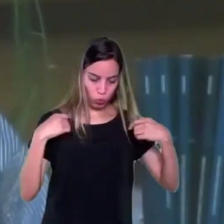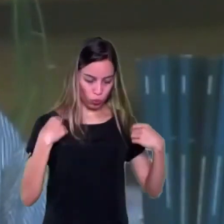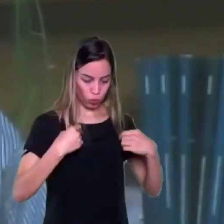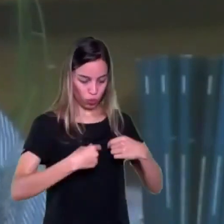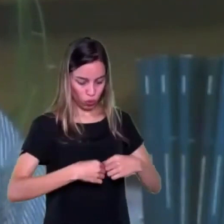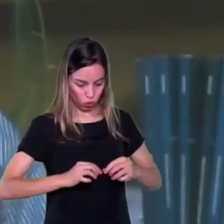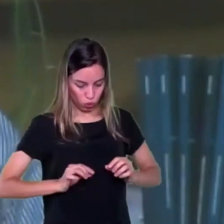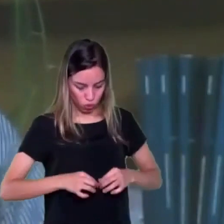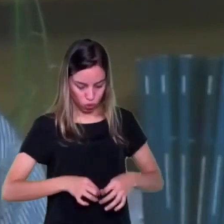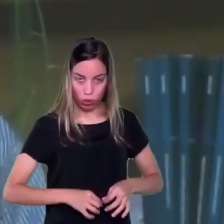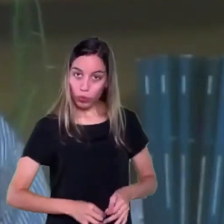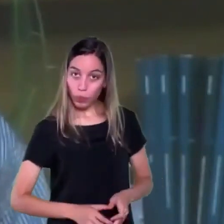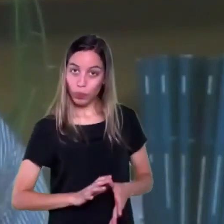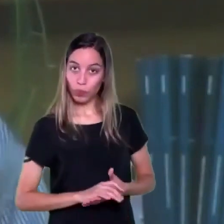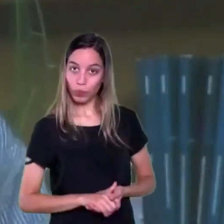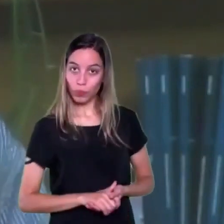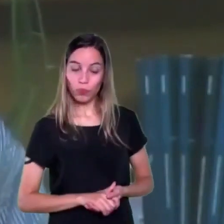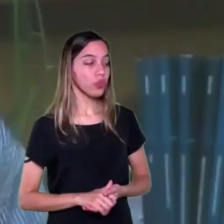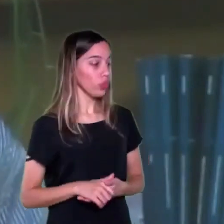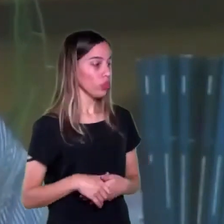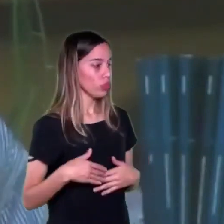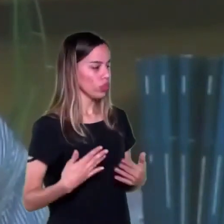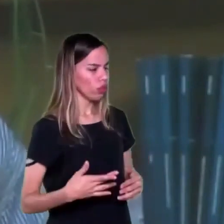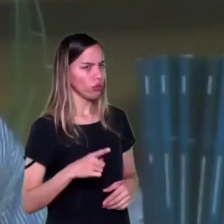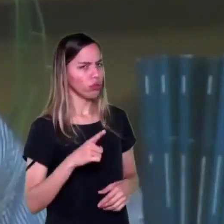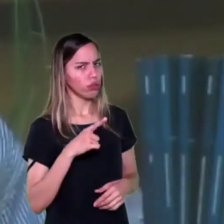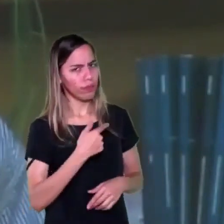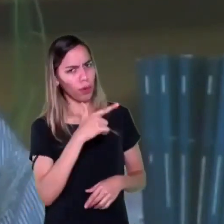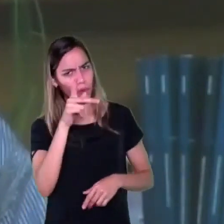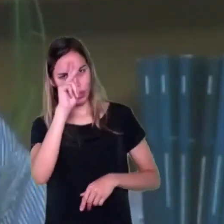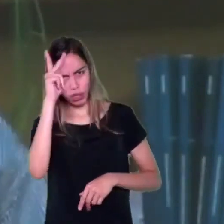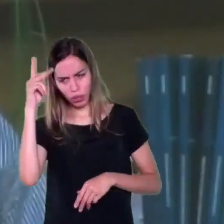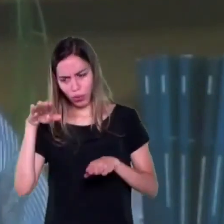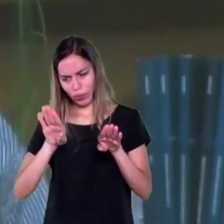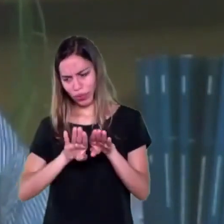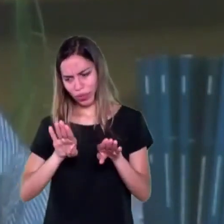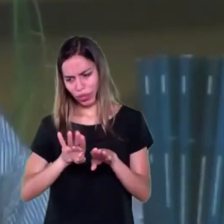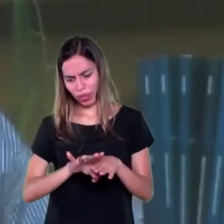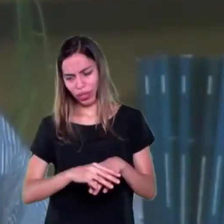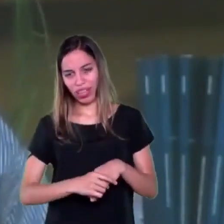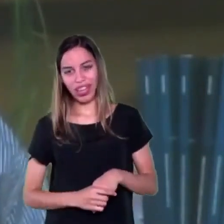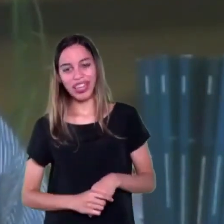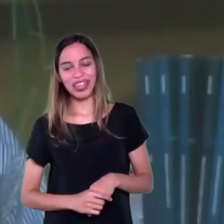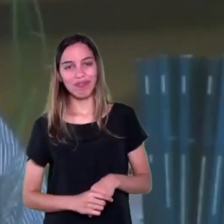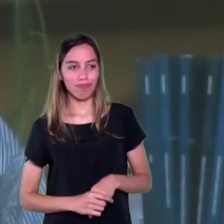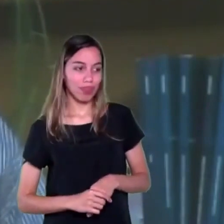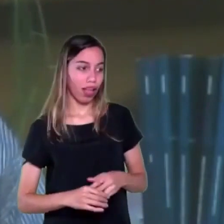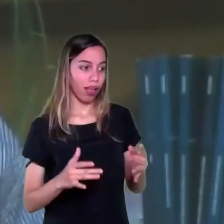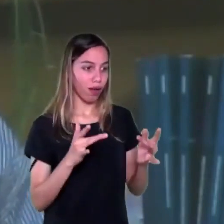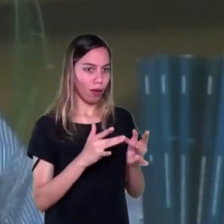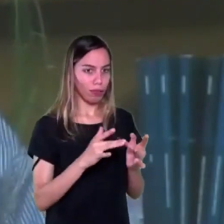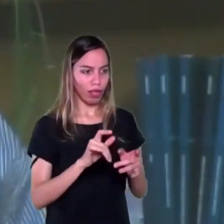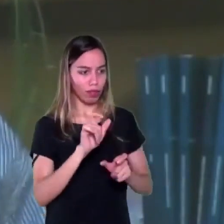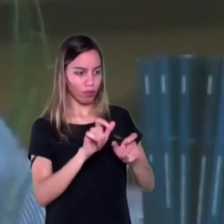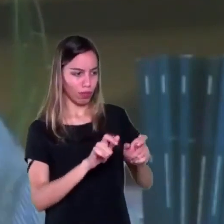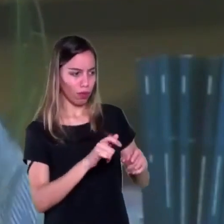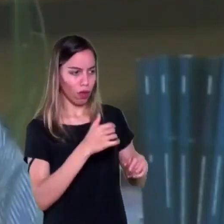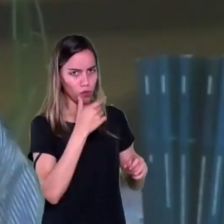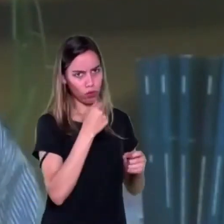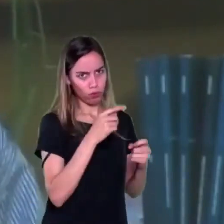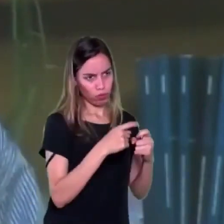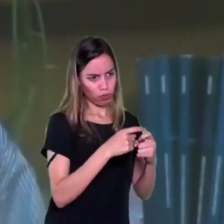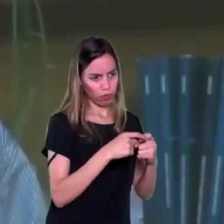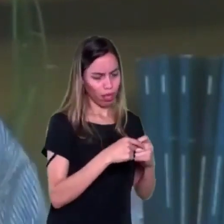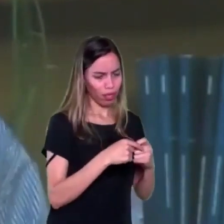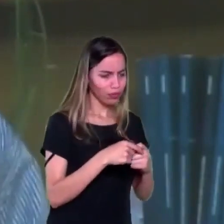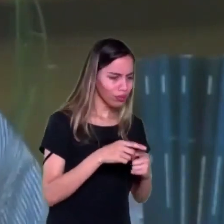episódios aí. E outros episódios são mesmo de contatos com pacientes, sempre muito solícito,